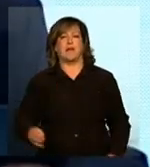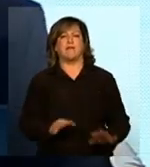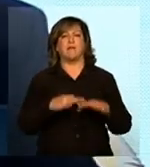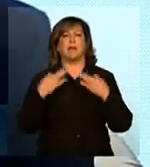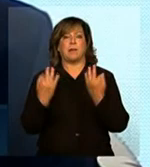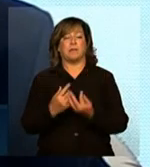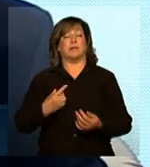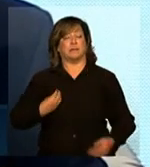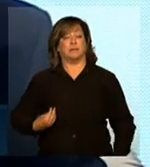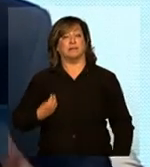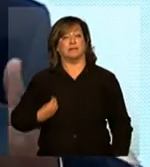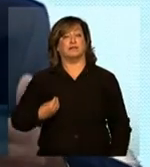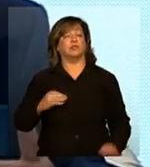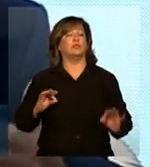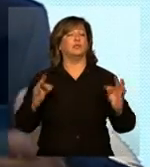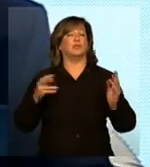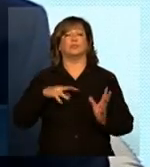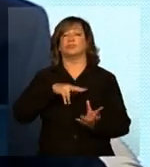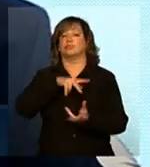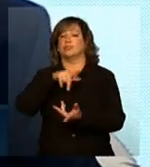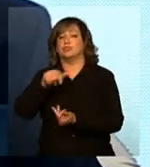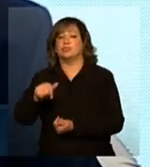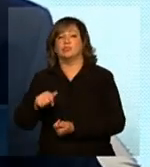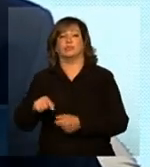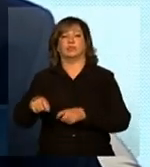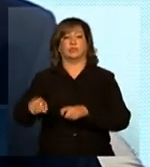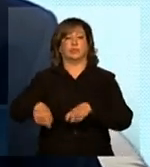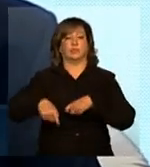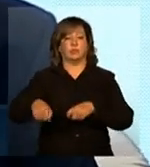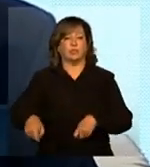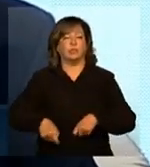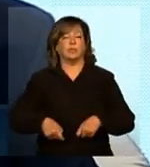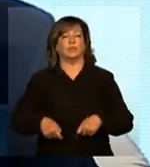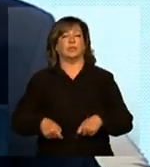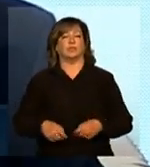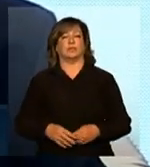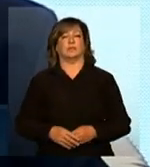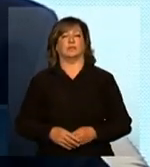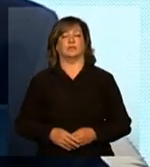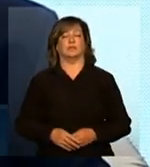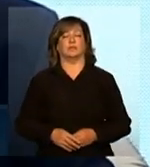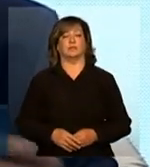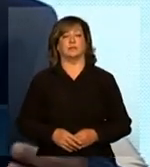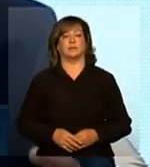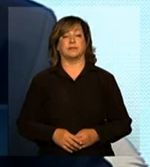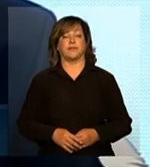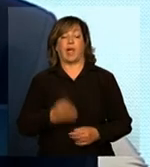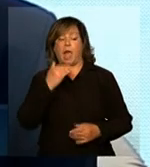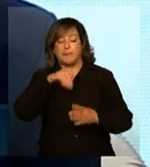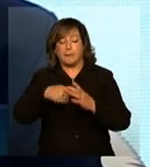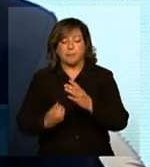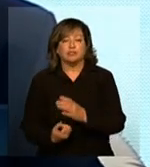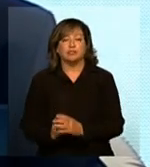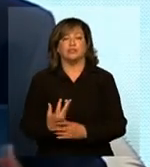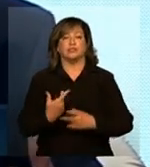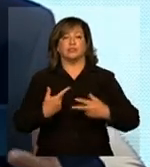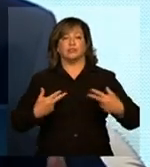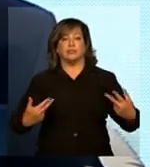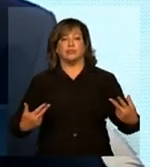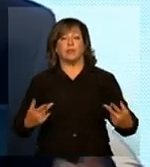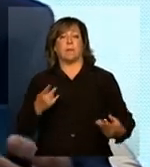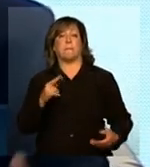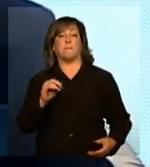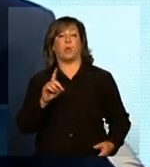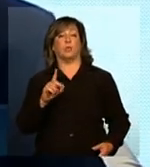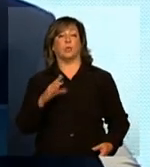que vivem em todo o mundo, no meio rural, da agricultura, dessa característica em sua grande maioria de produção